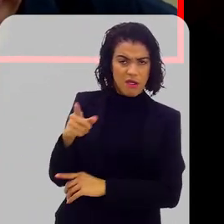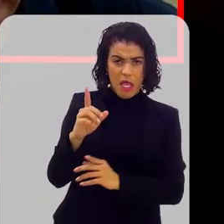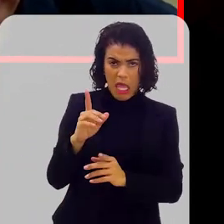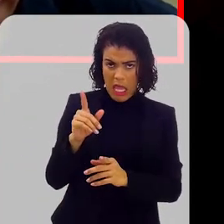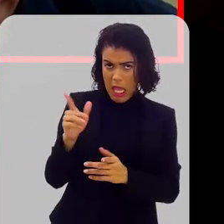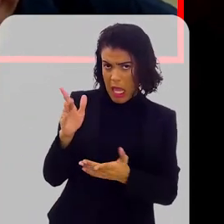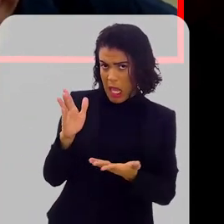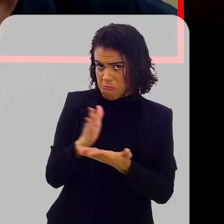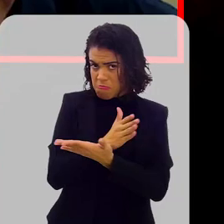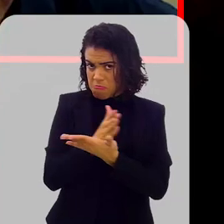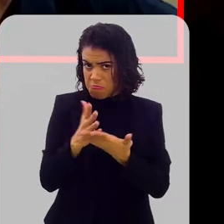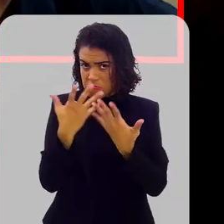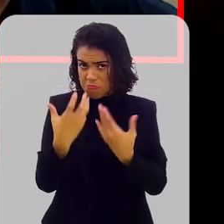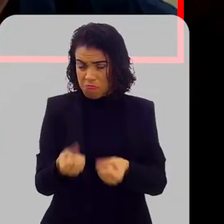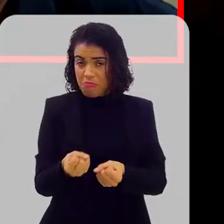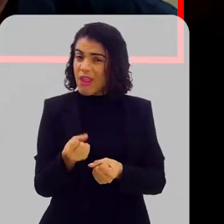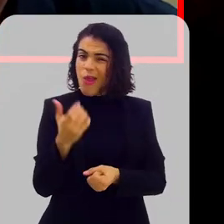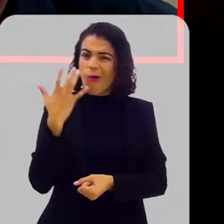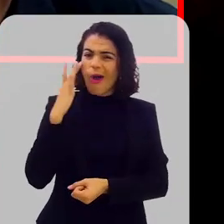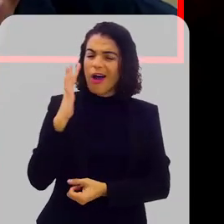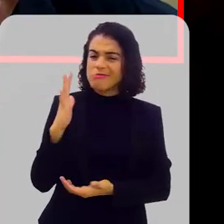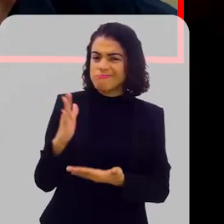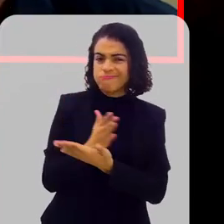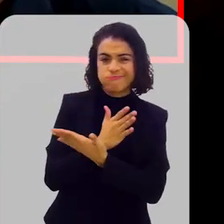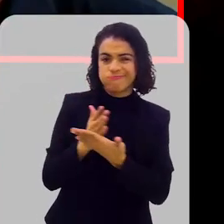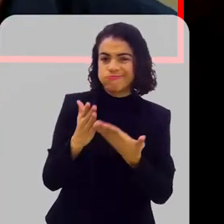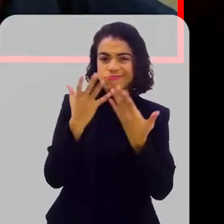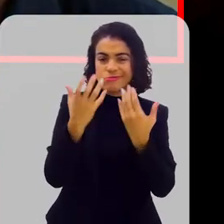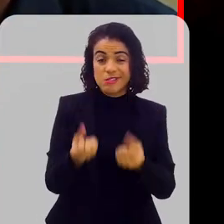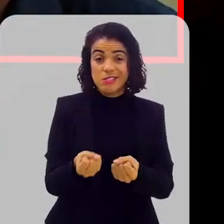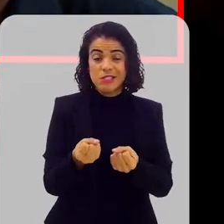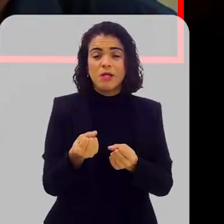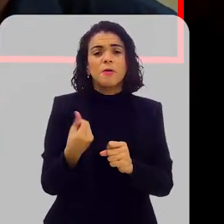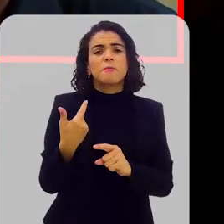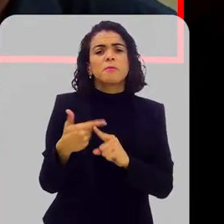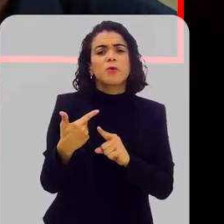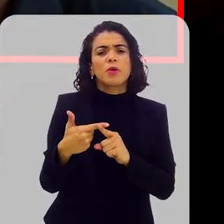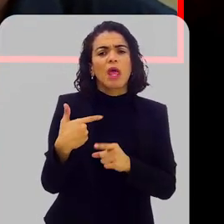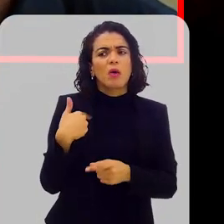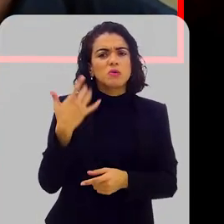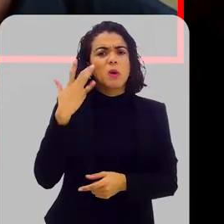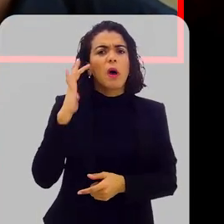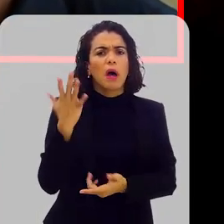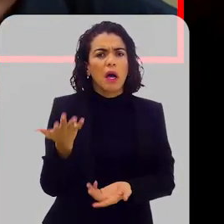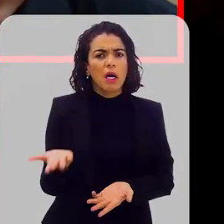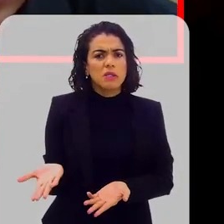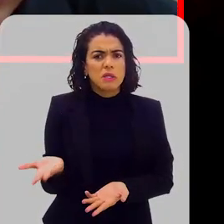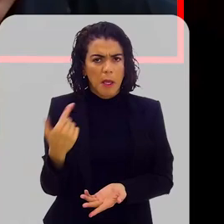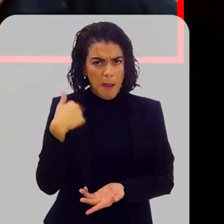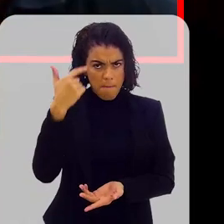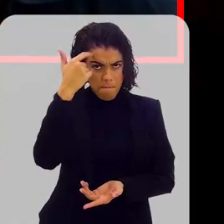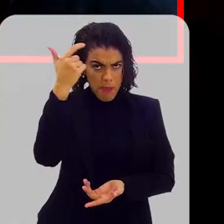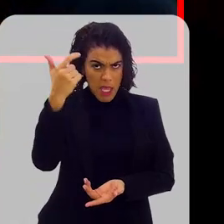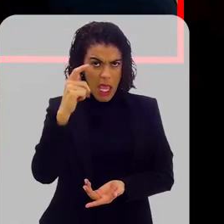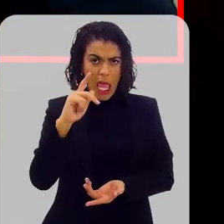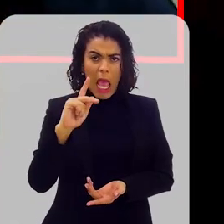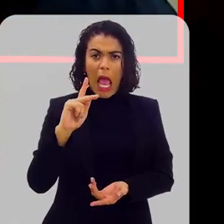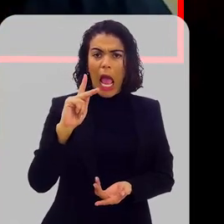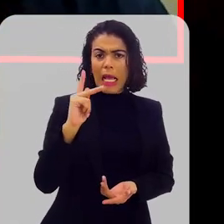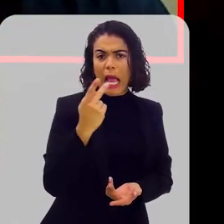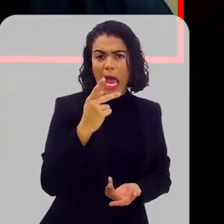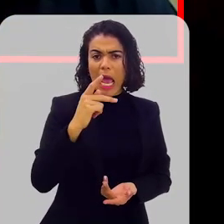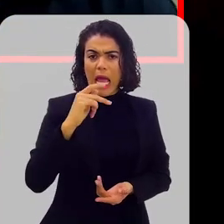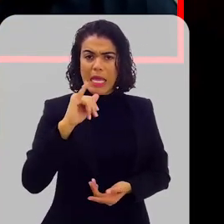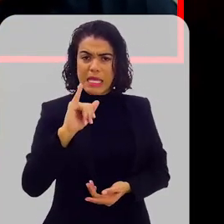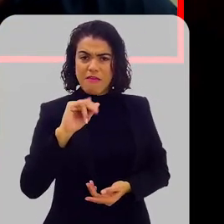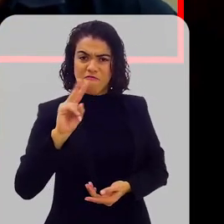tomar essa vacina, é algum tipo de resistência? Eu acho que tem uma resistência grande. Tem uma E por quê? questão. A que o senhor atribui isso? Porque pensa que